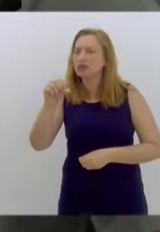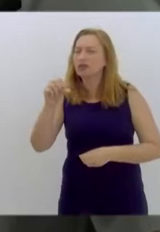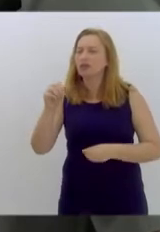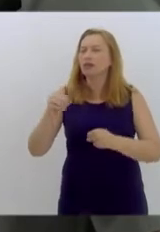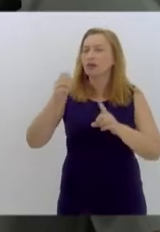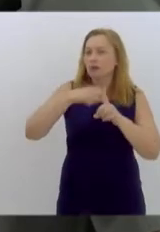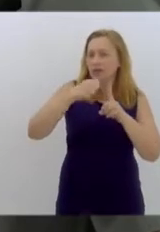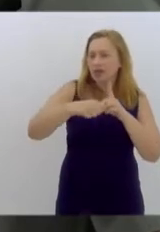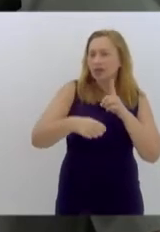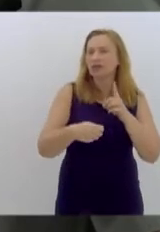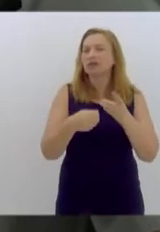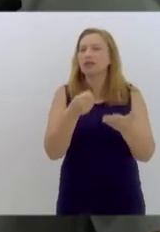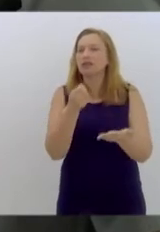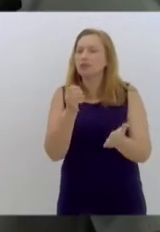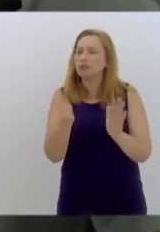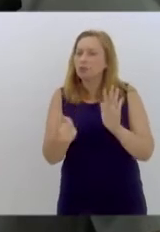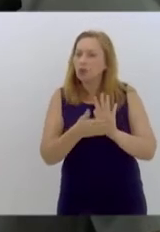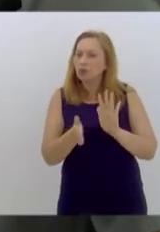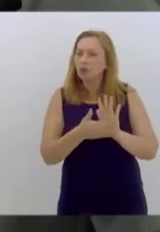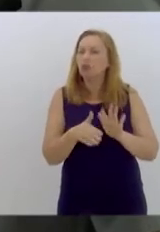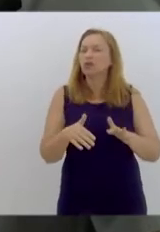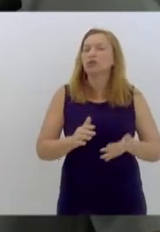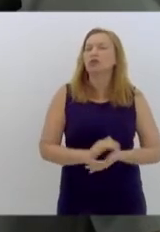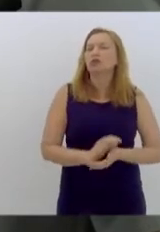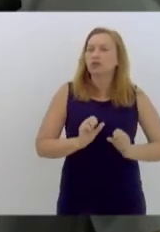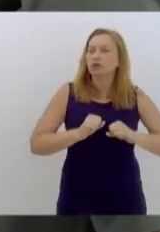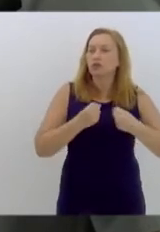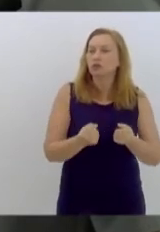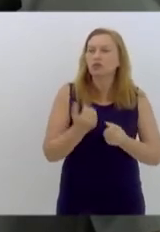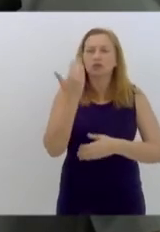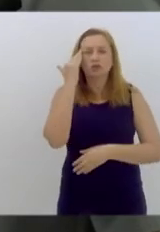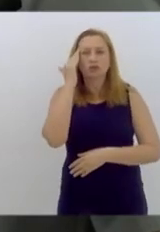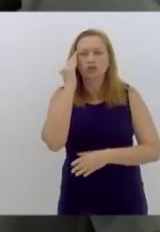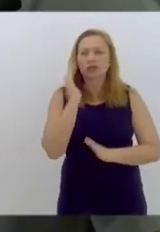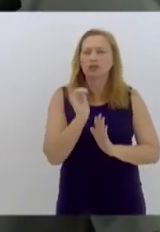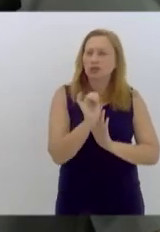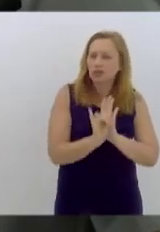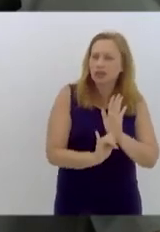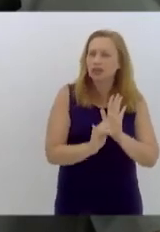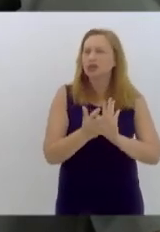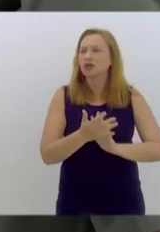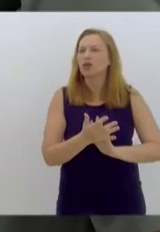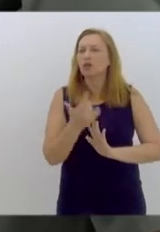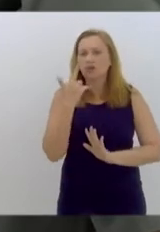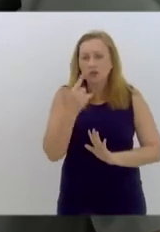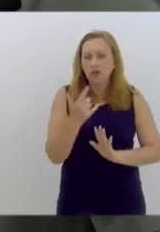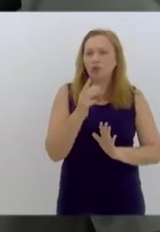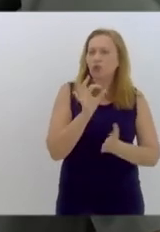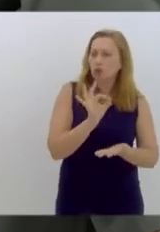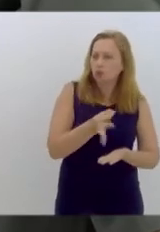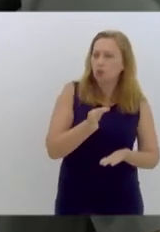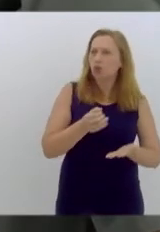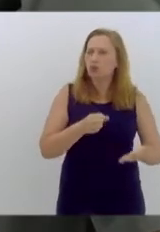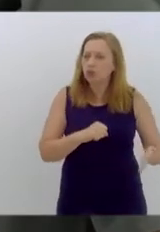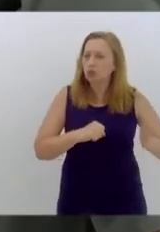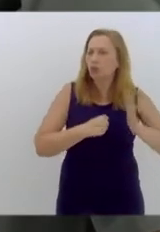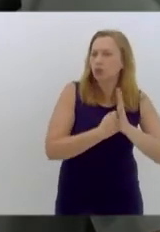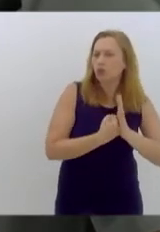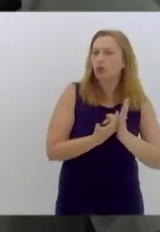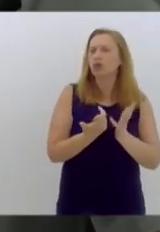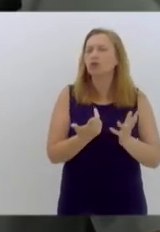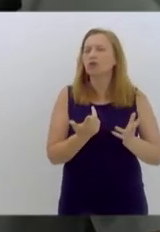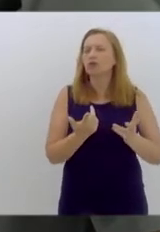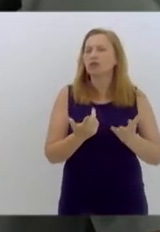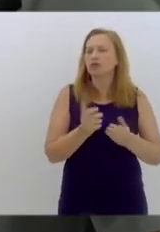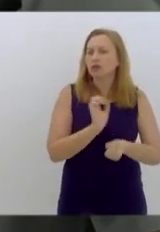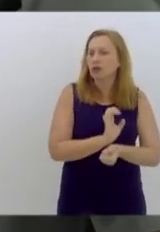proposta. Inclusive, a gente teve um esforço ali de entender a redação, ver se era mesmo esse impacto que a gente está esperando,